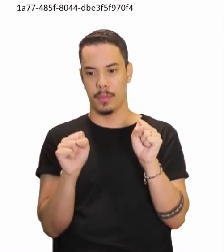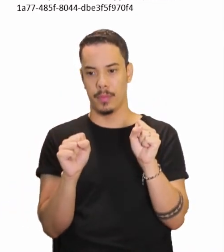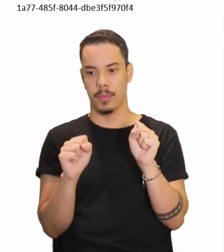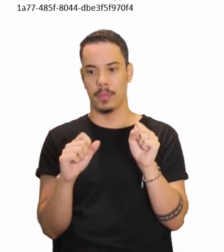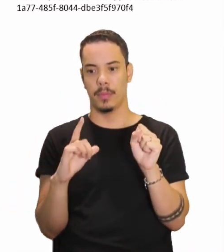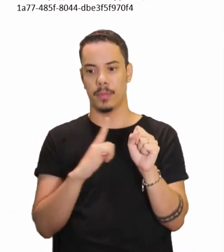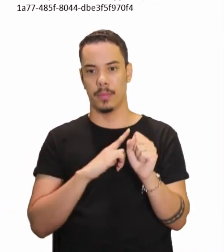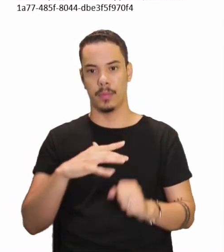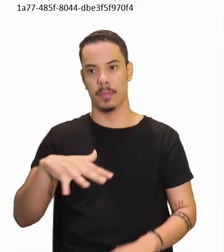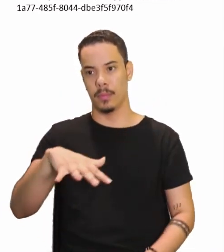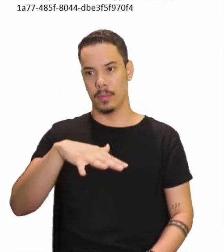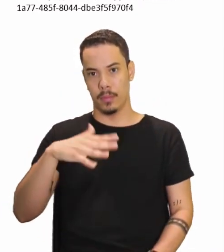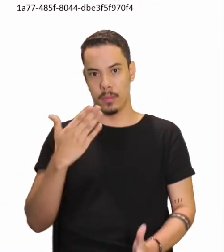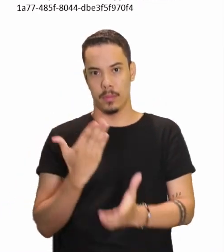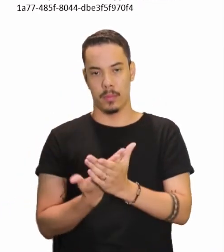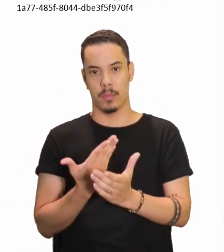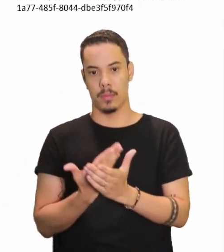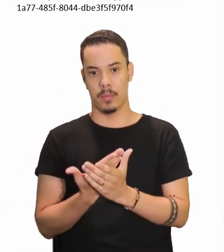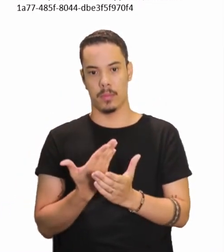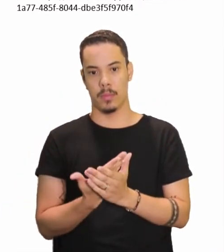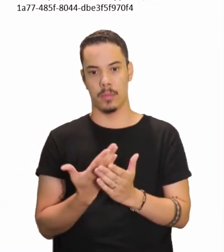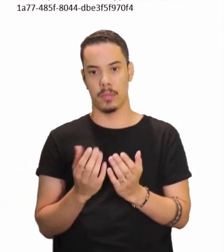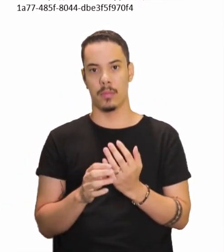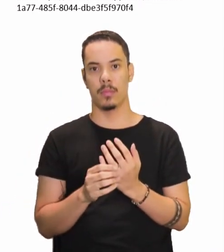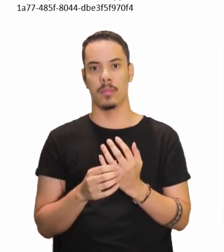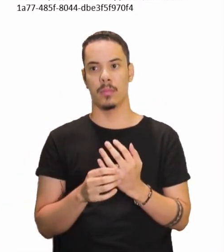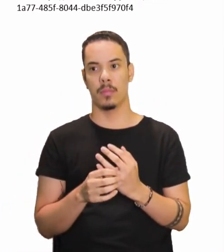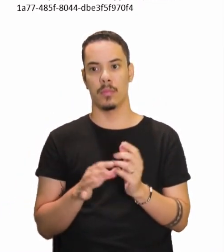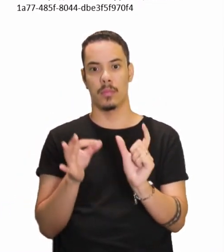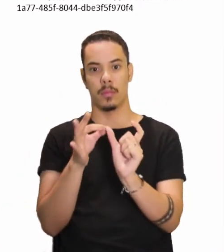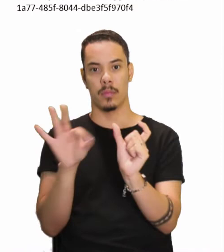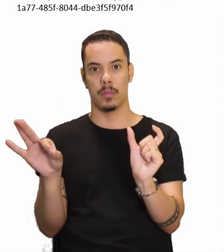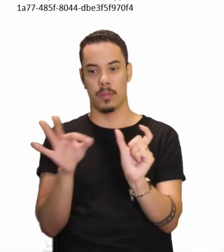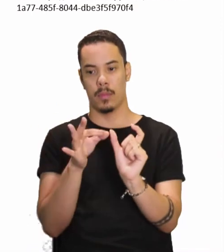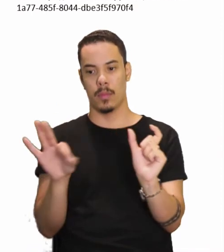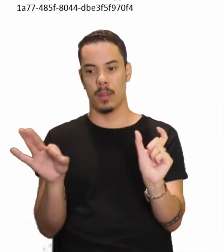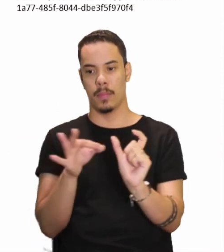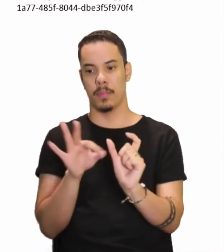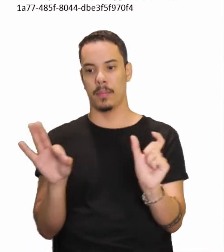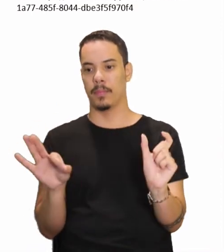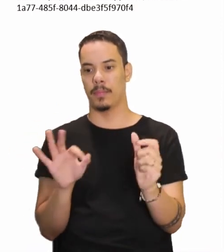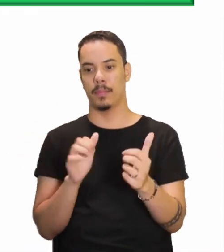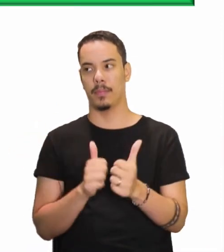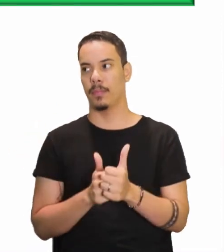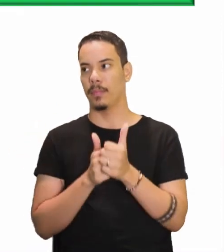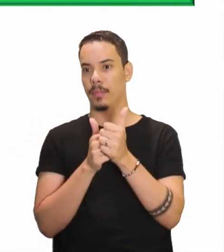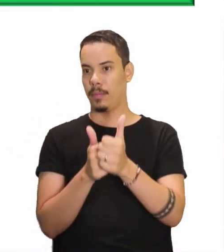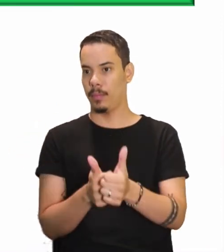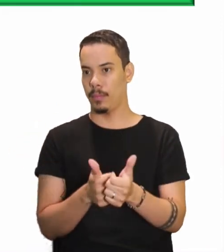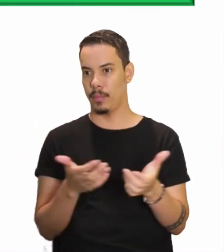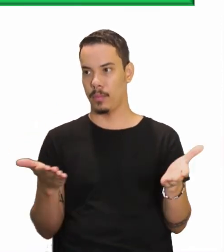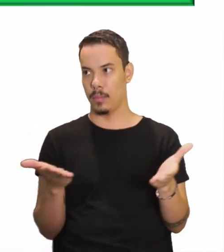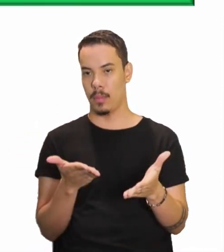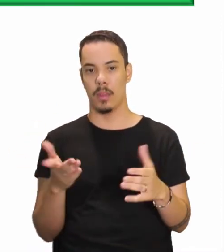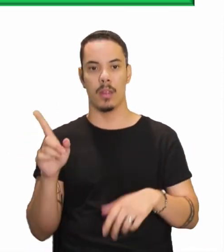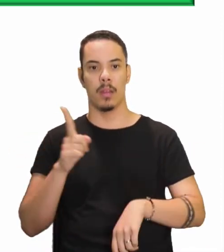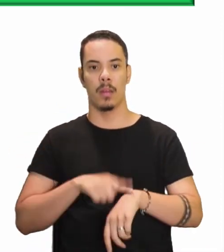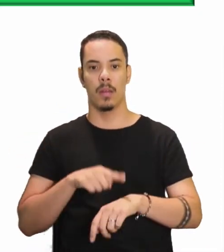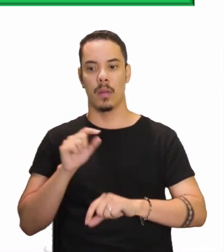parte que estuda aí essa parte morfossintática. Então é isso. Seguindo, nós vamos agora trazer para